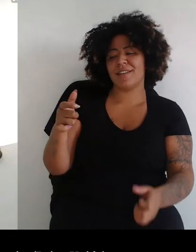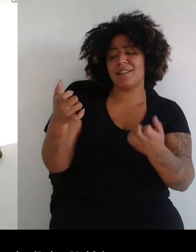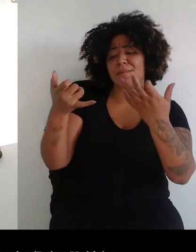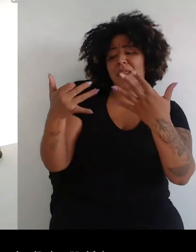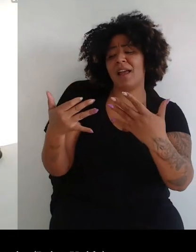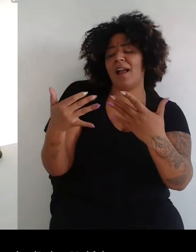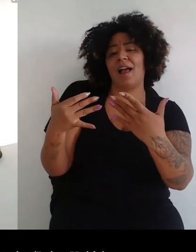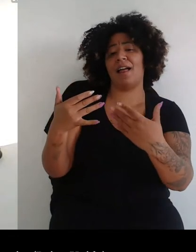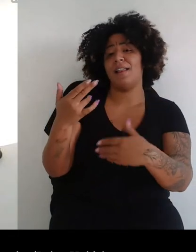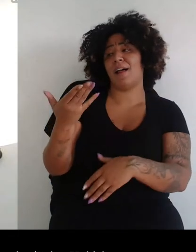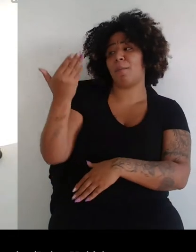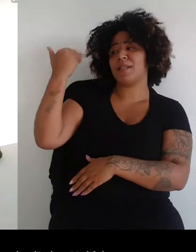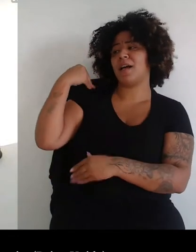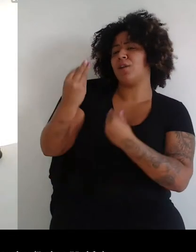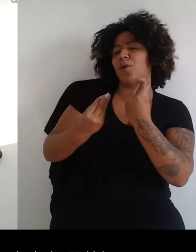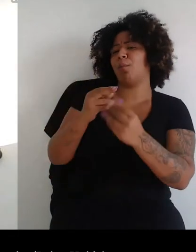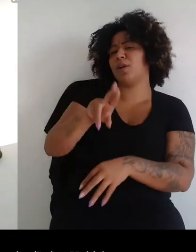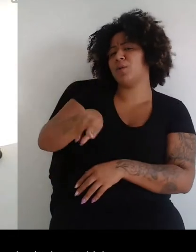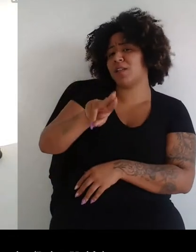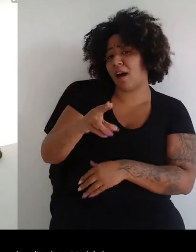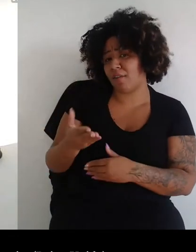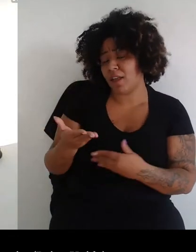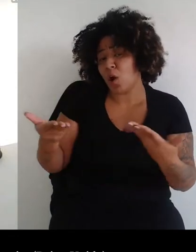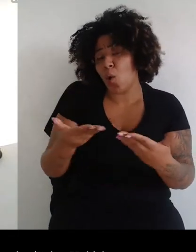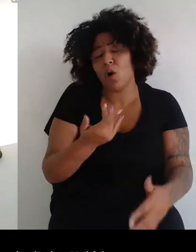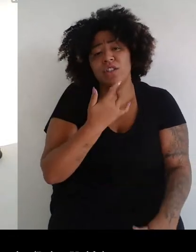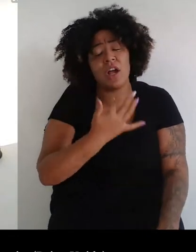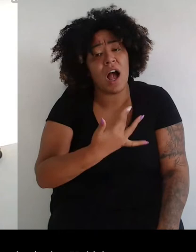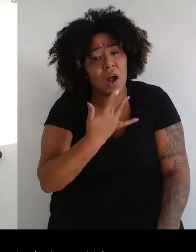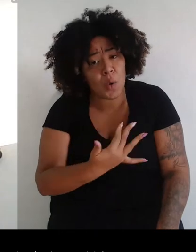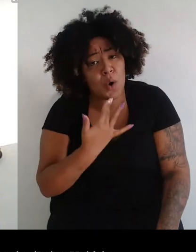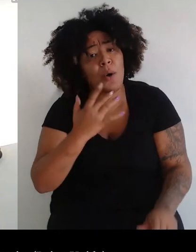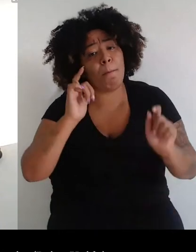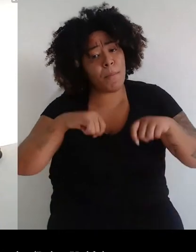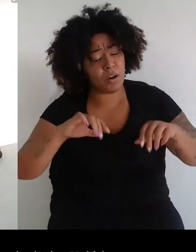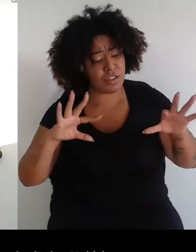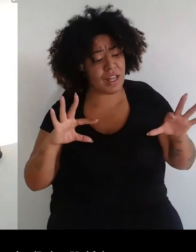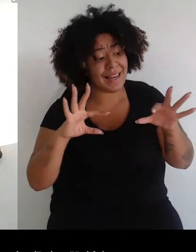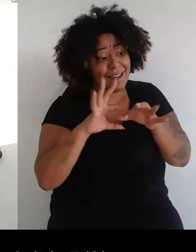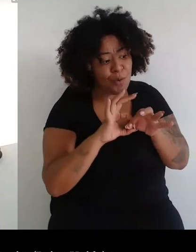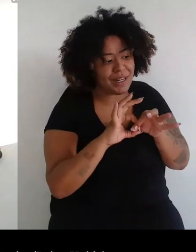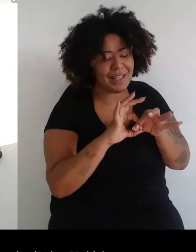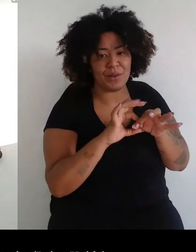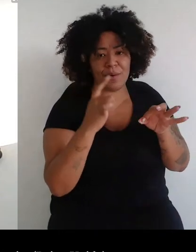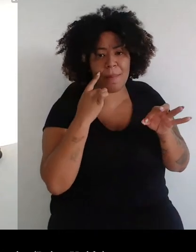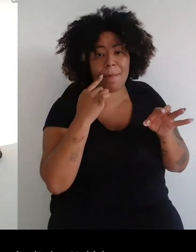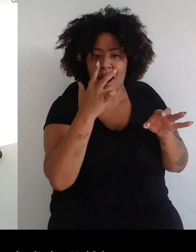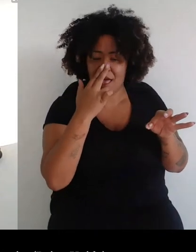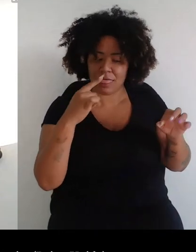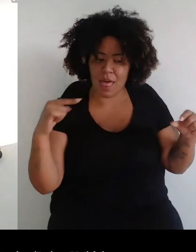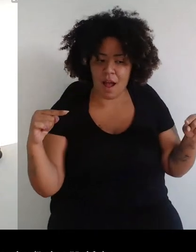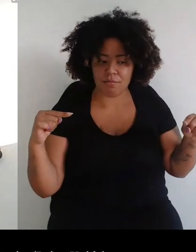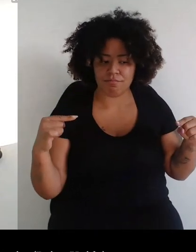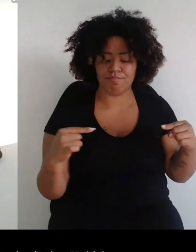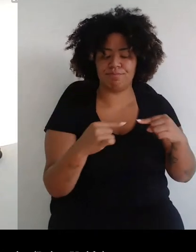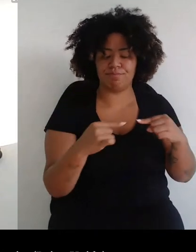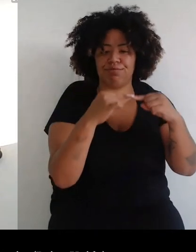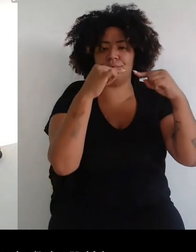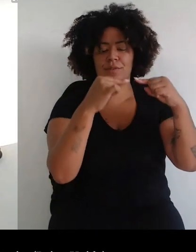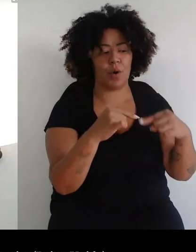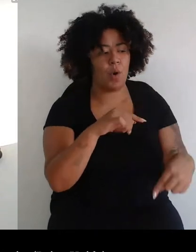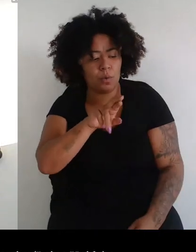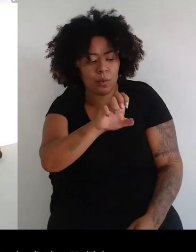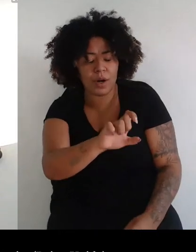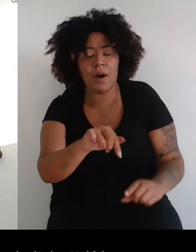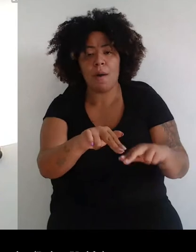então essa questão da cor Pode sim ser associada ao Clear e depois tem outra parte dessa pergunta aí que tem a ver